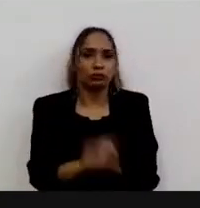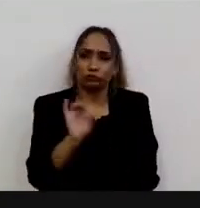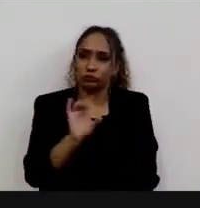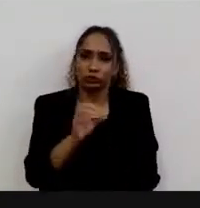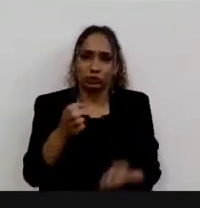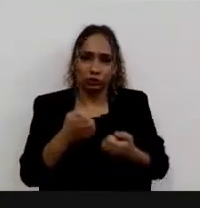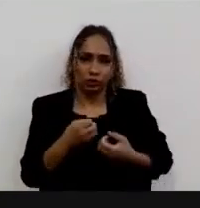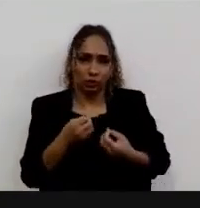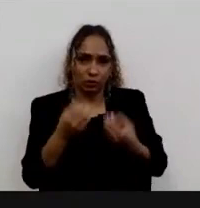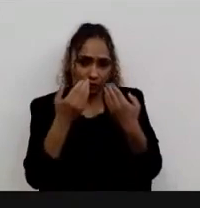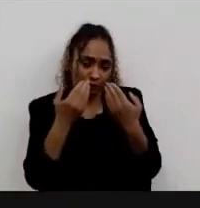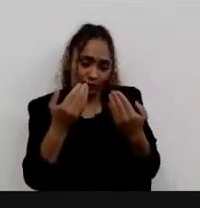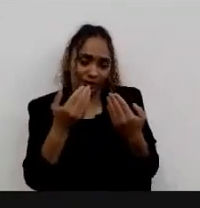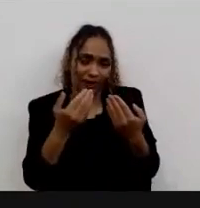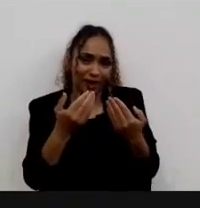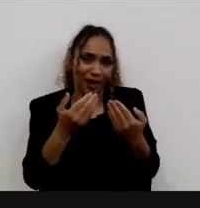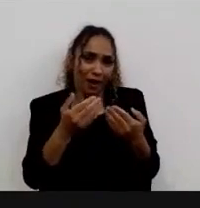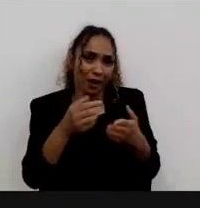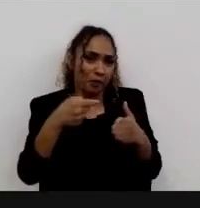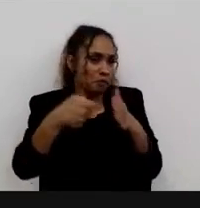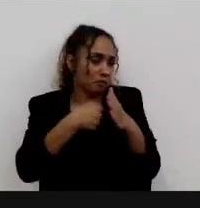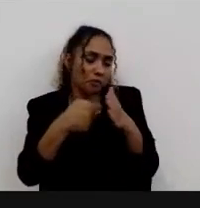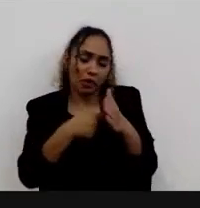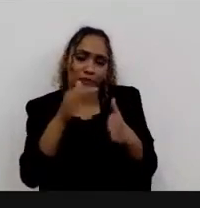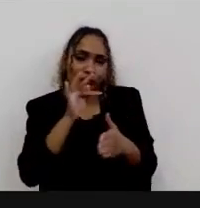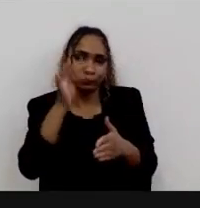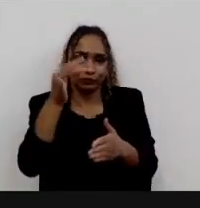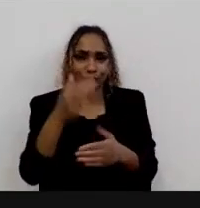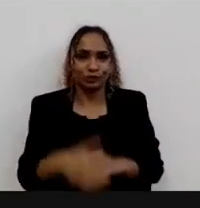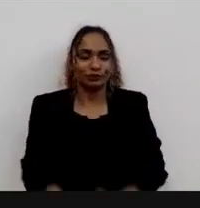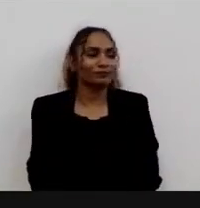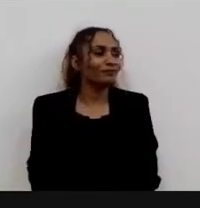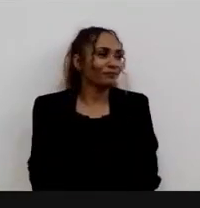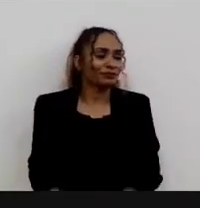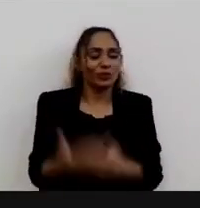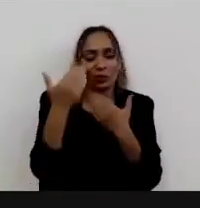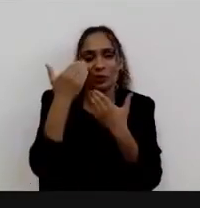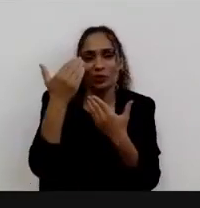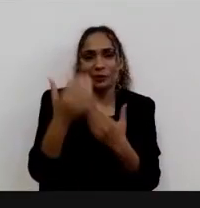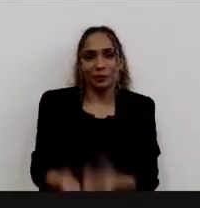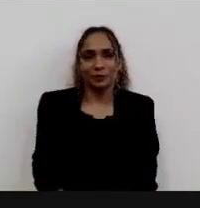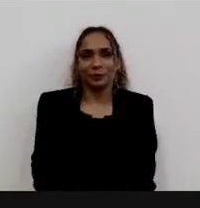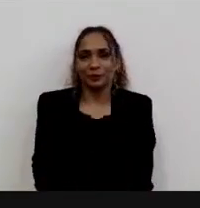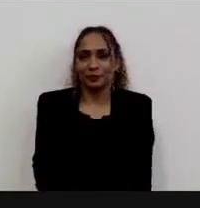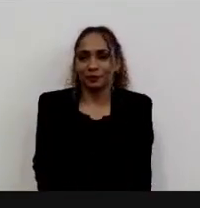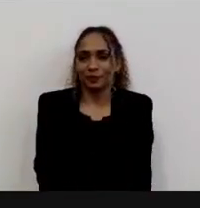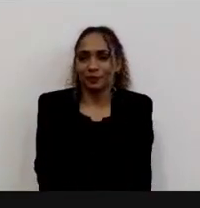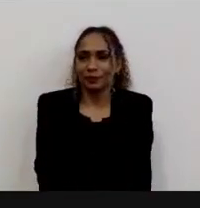obrigado, e fico aberto aí para perguntas depois. Obrigado, Carlos.